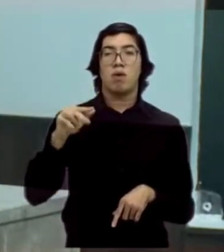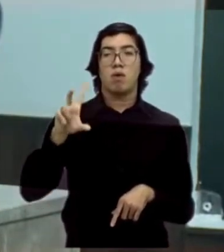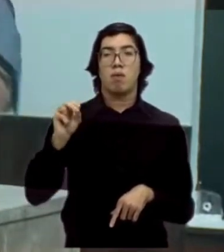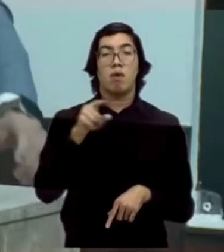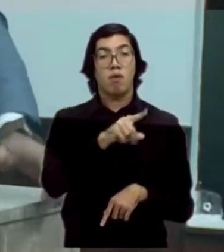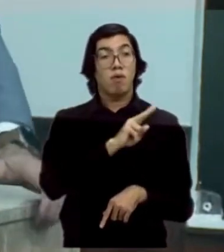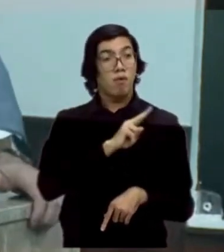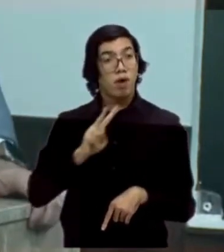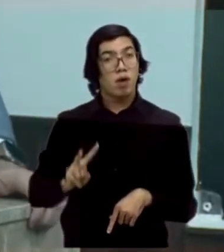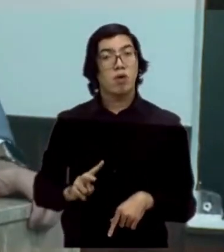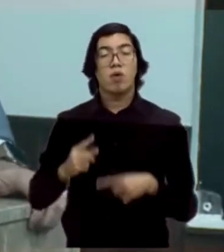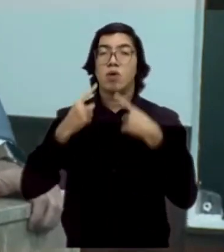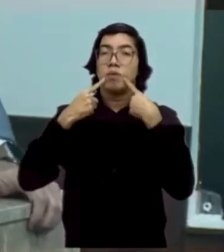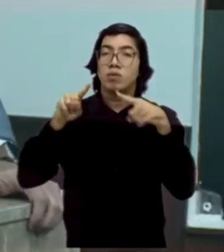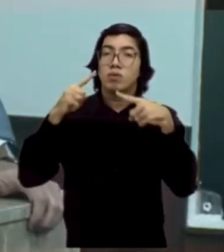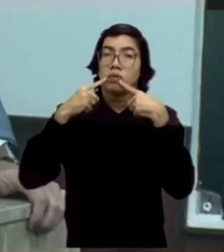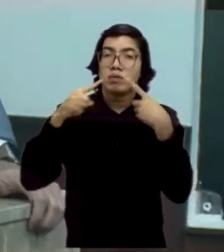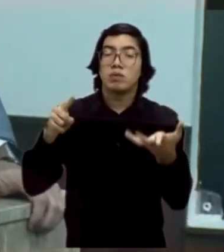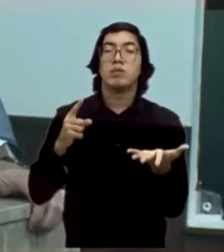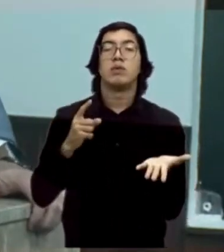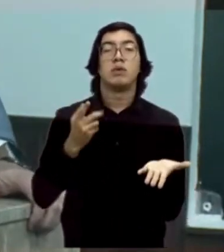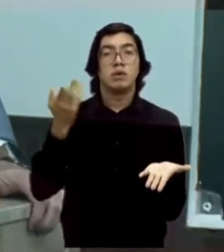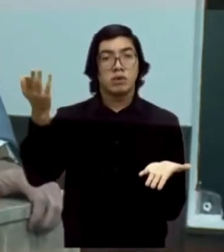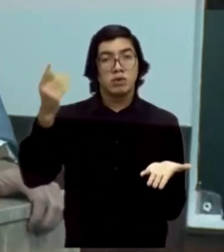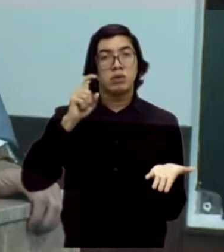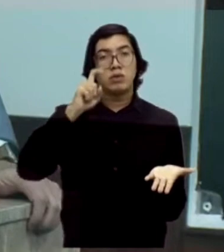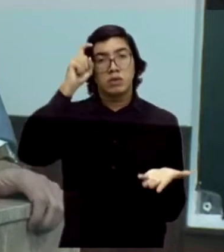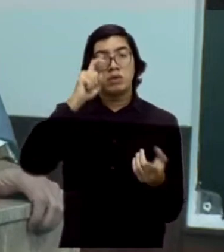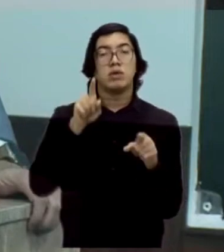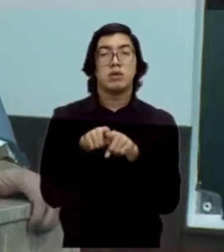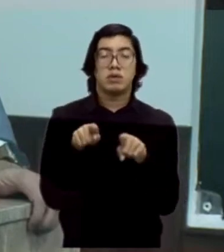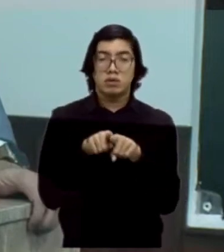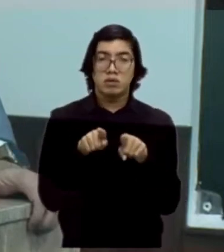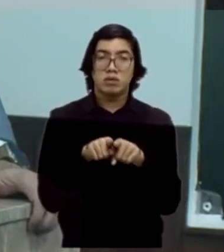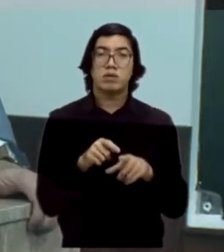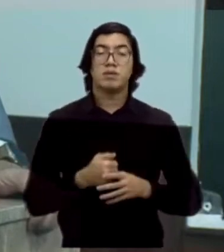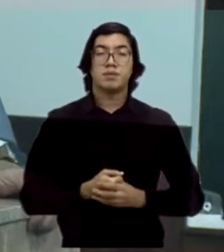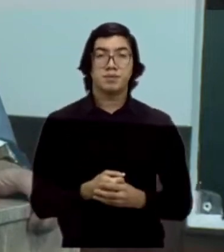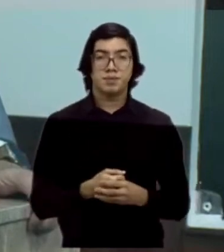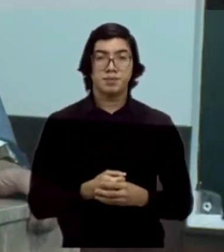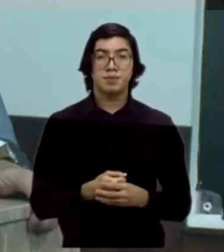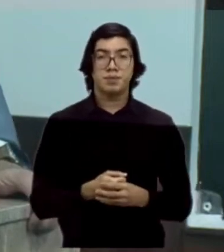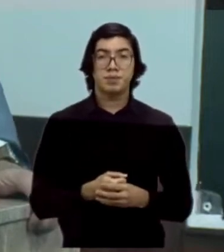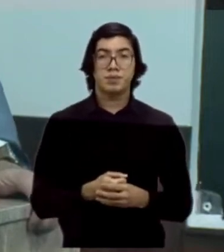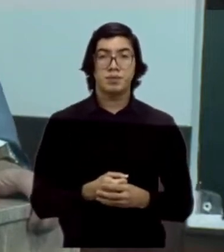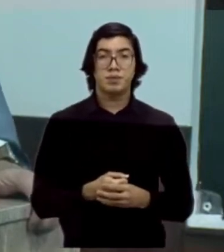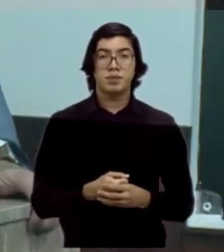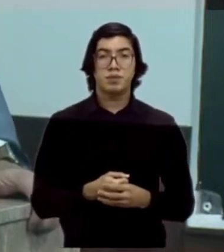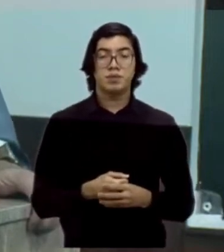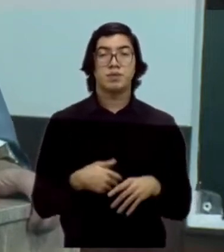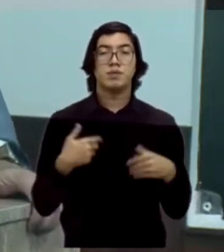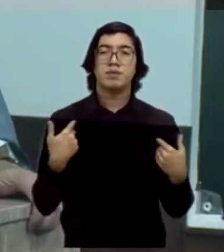aqui nessa tribuna nesse mês, vereador Didi. O que é isso que